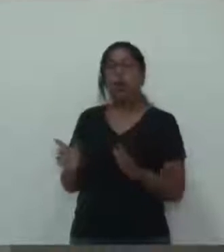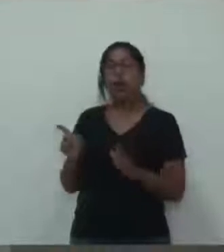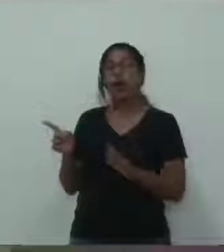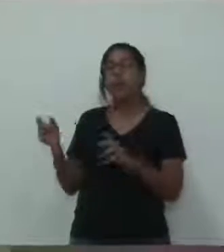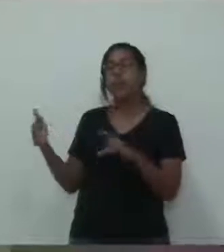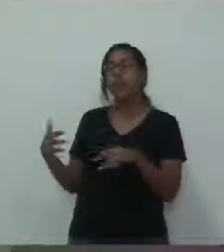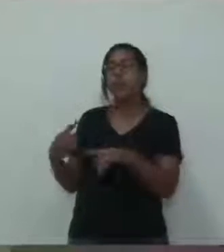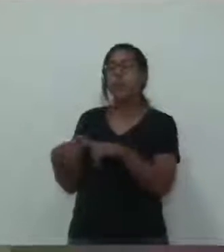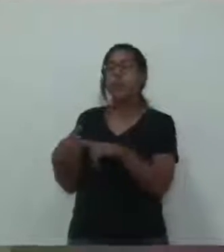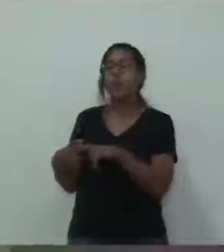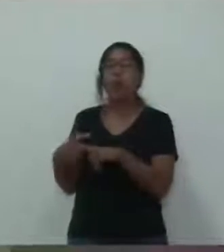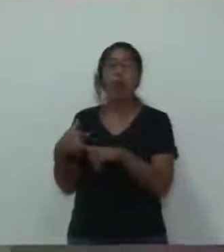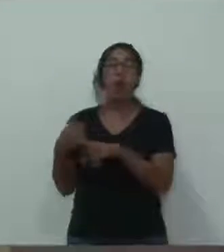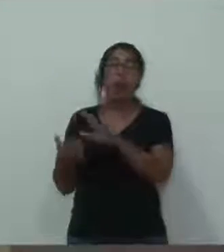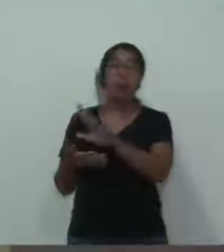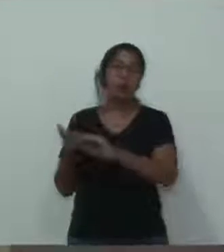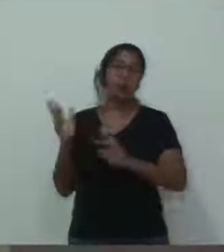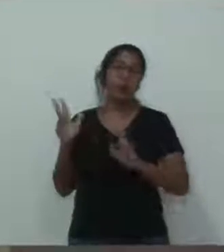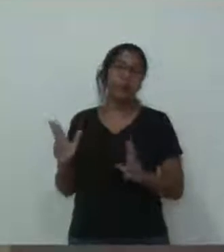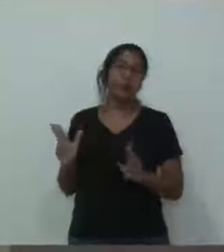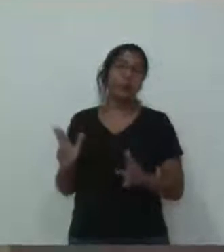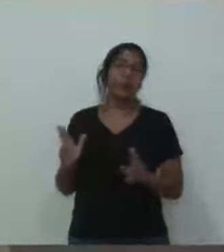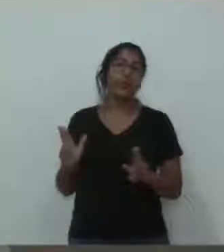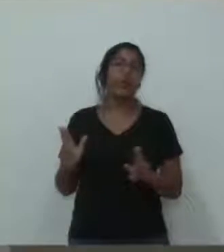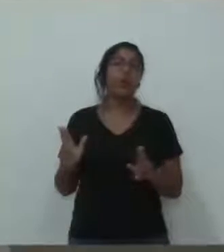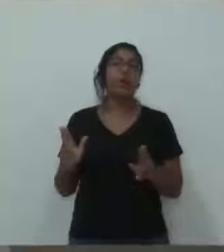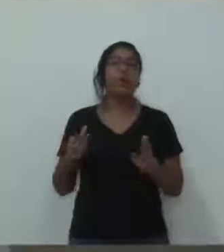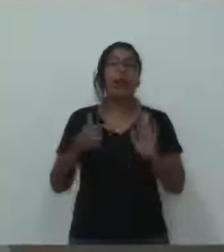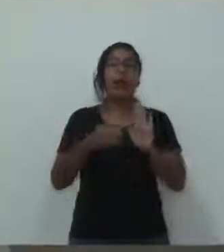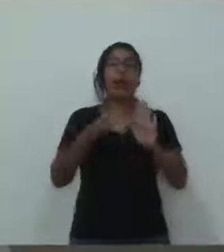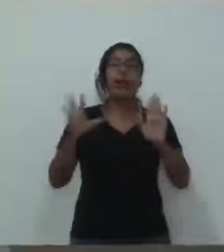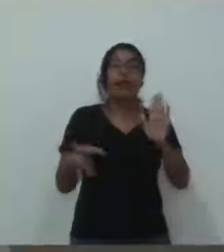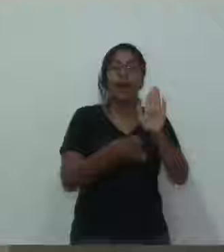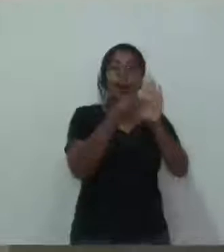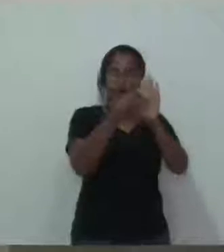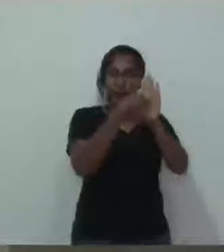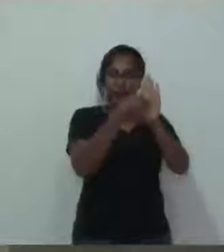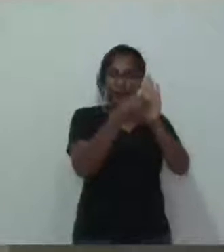dele, e que é o meu também, favorável à reprovação dessa emenda.